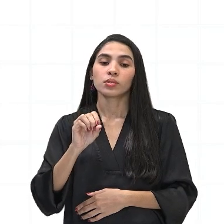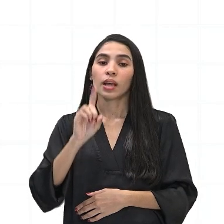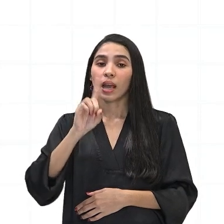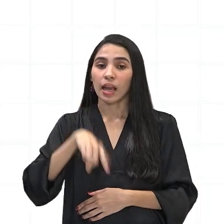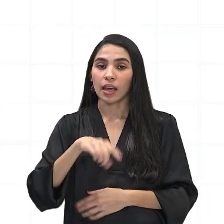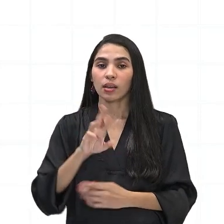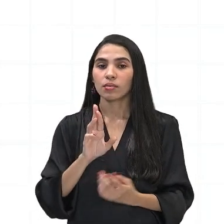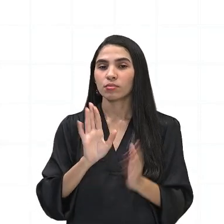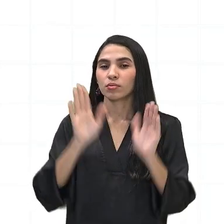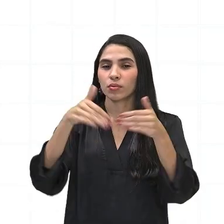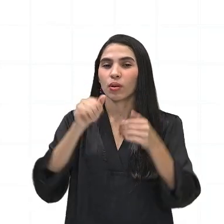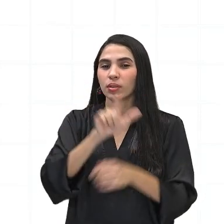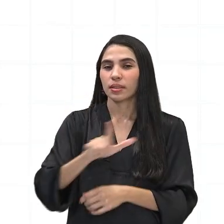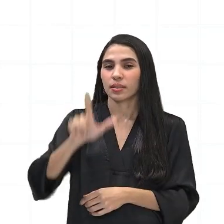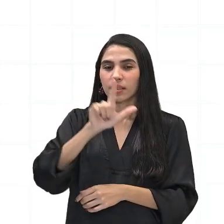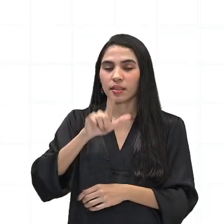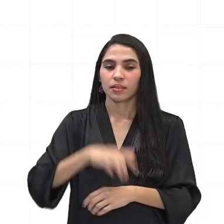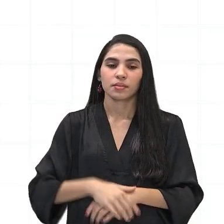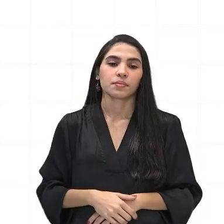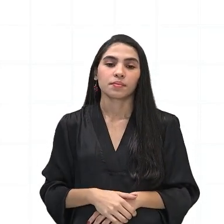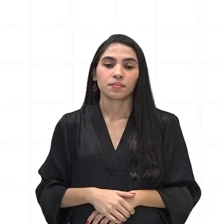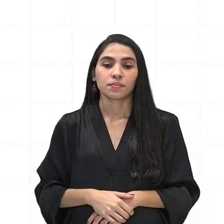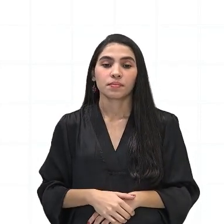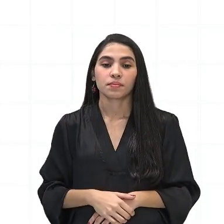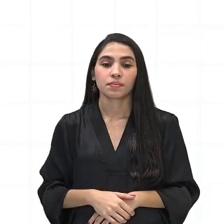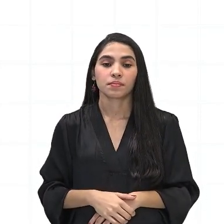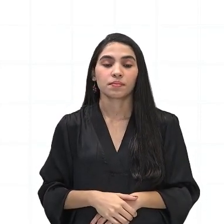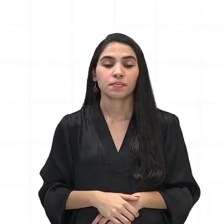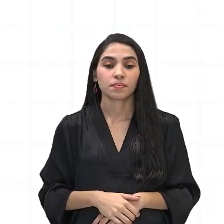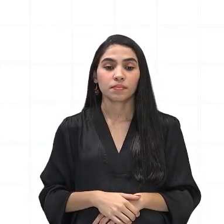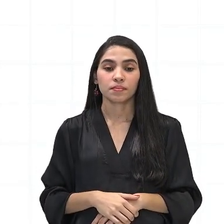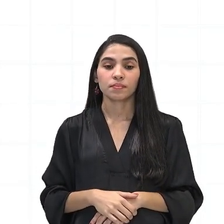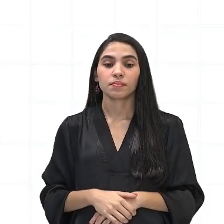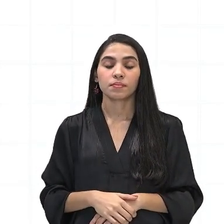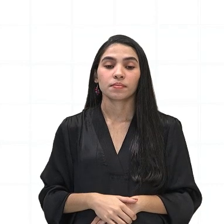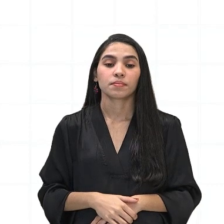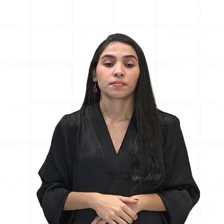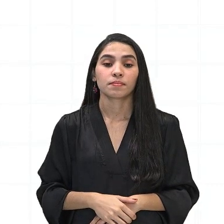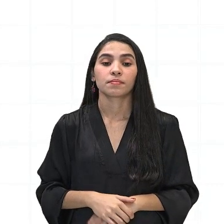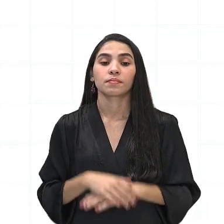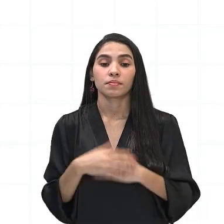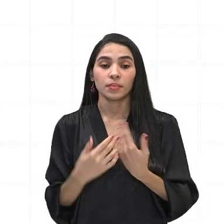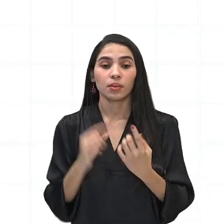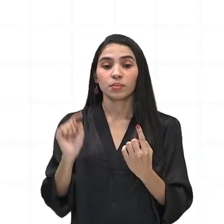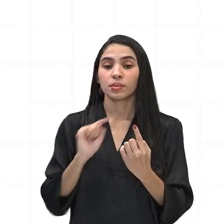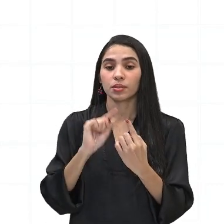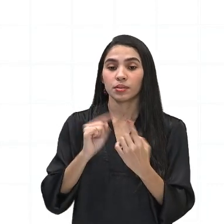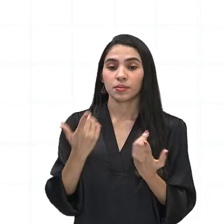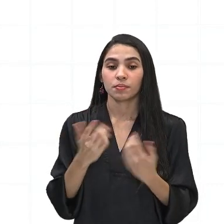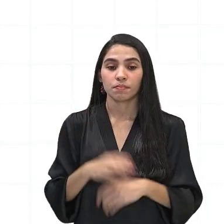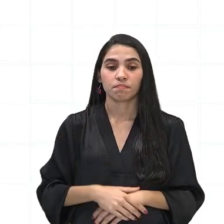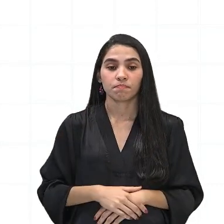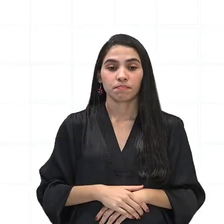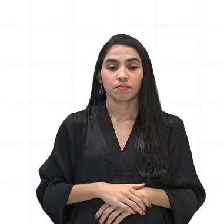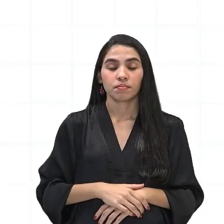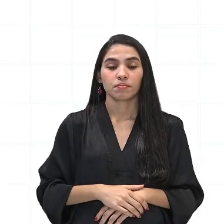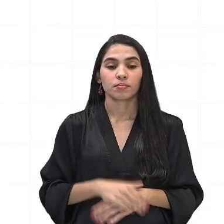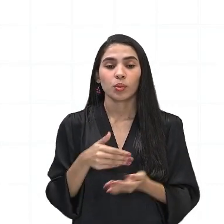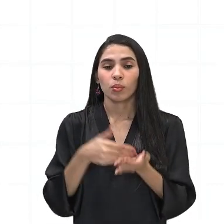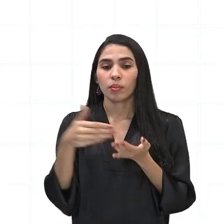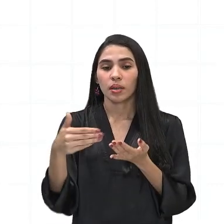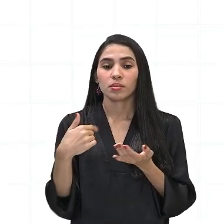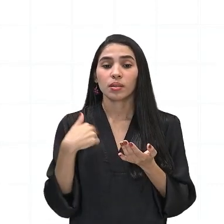no segundo texto, os personagens nem nome têm, né? Isso também é uma característica, às vezes, da crônica, o fato de personagens não terem um